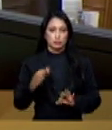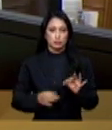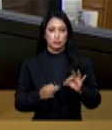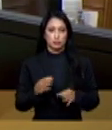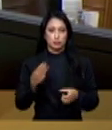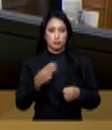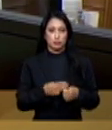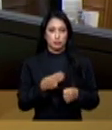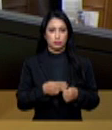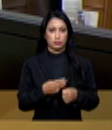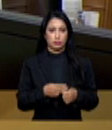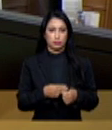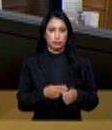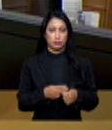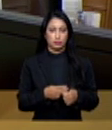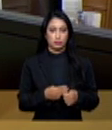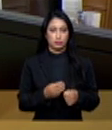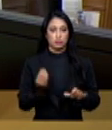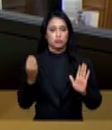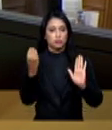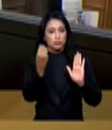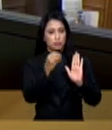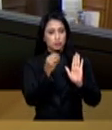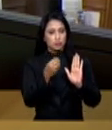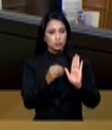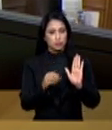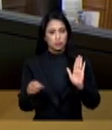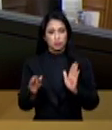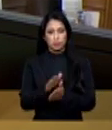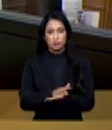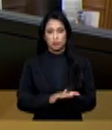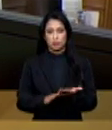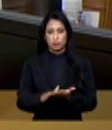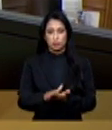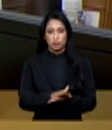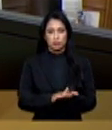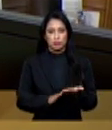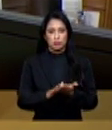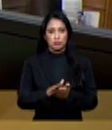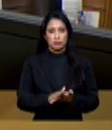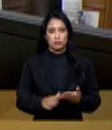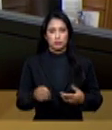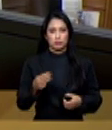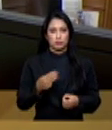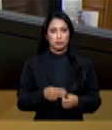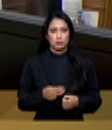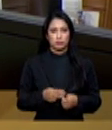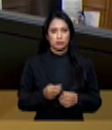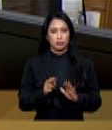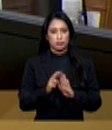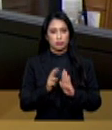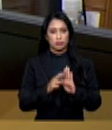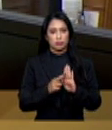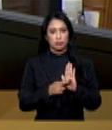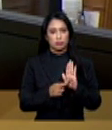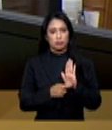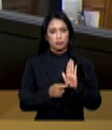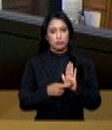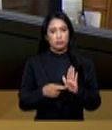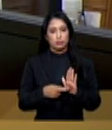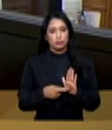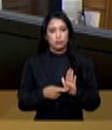o que traduzem nada praticamente restaram os municípios para regulamento